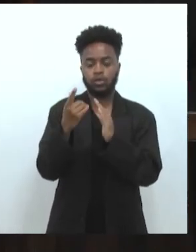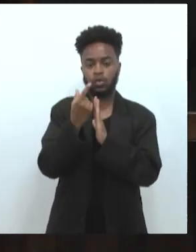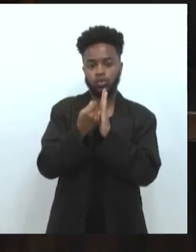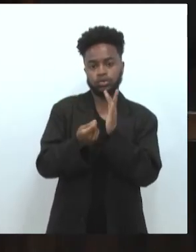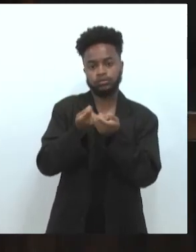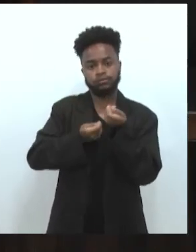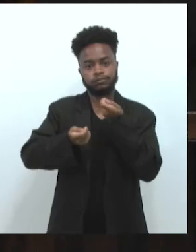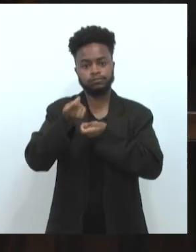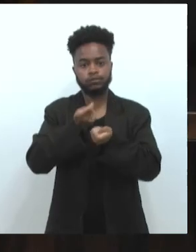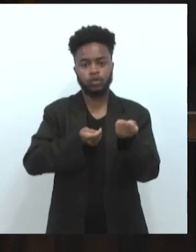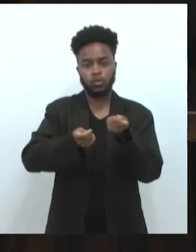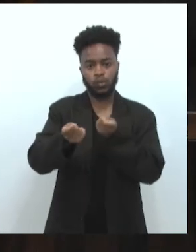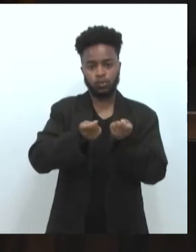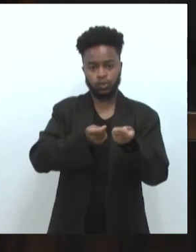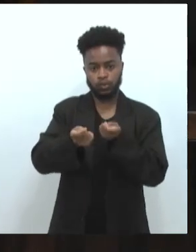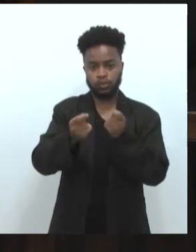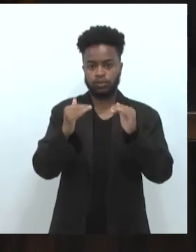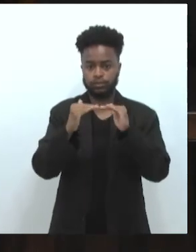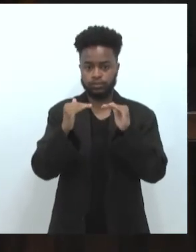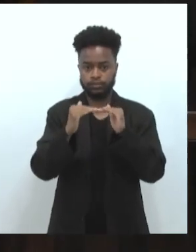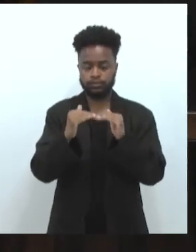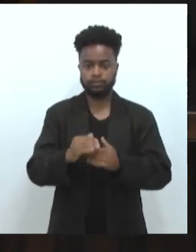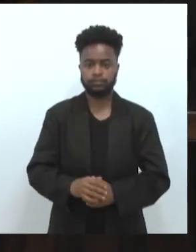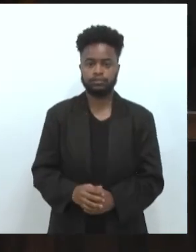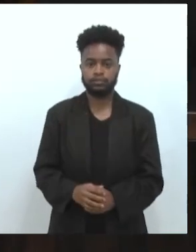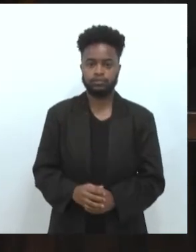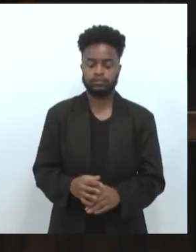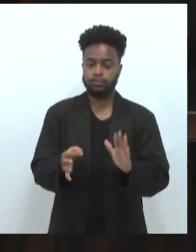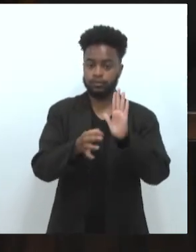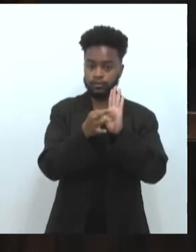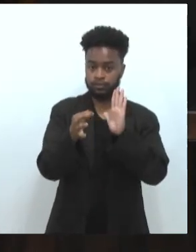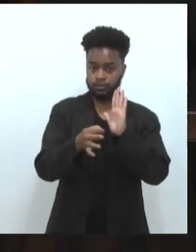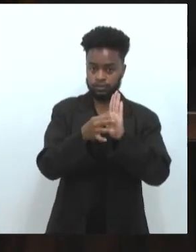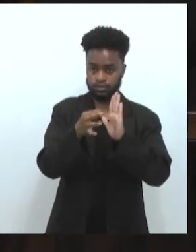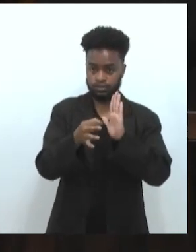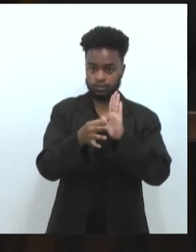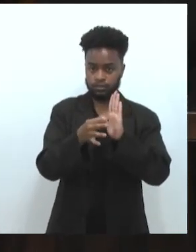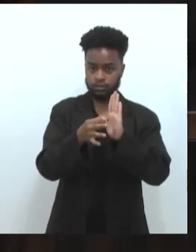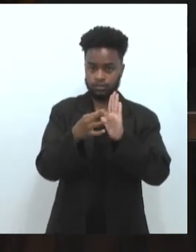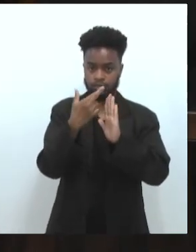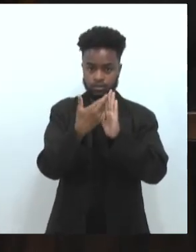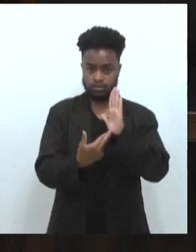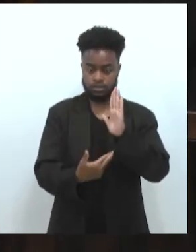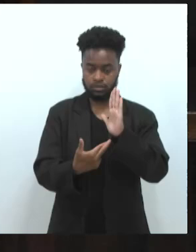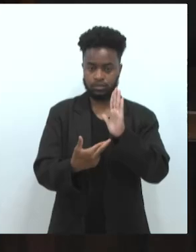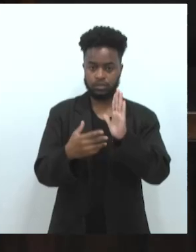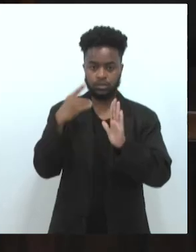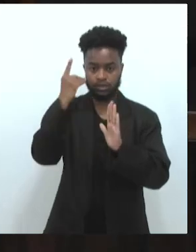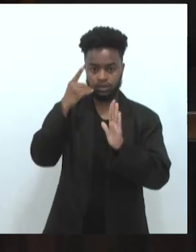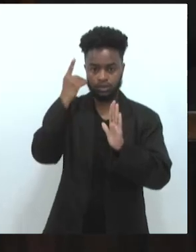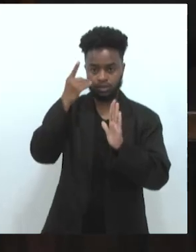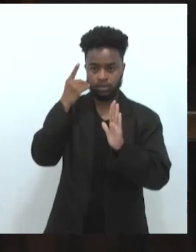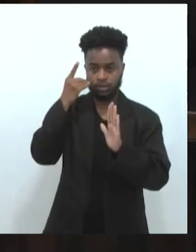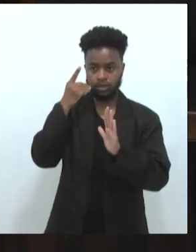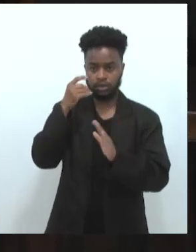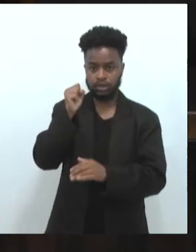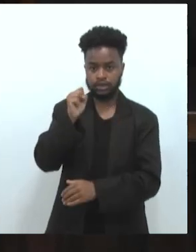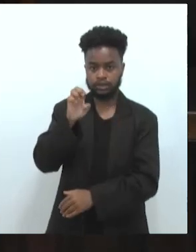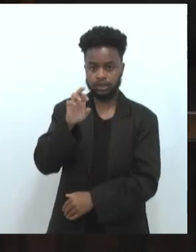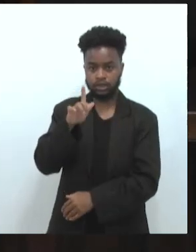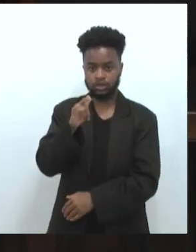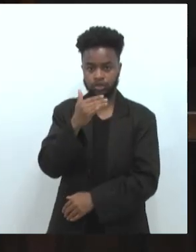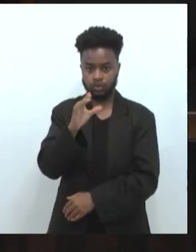Orçamento, Finanças, Fiscalização Financeira e Controle, favorável. Pareceres relatores. Deputados Serginho,